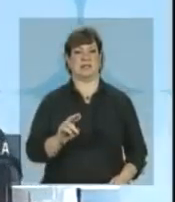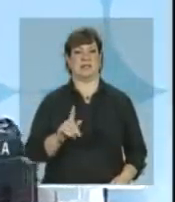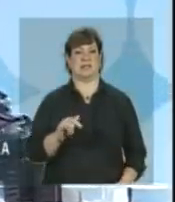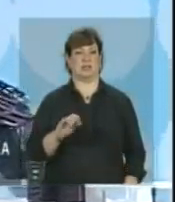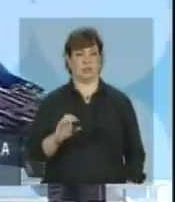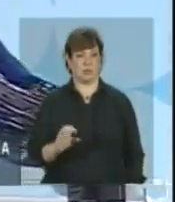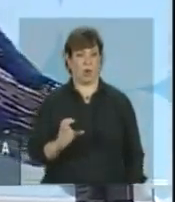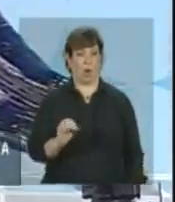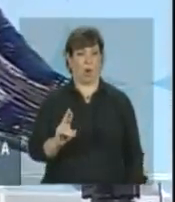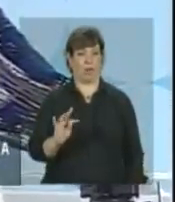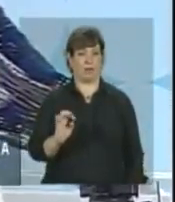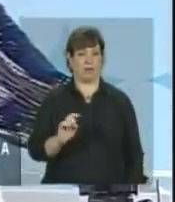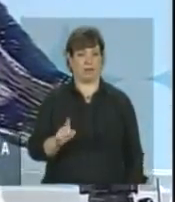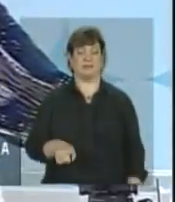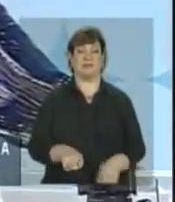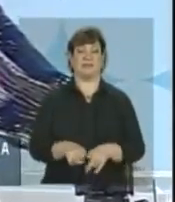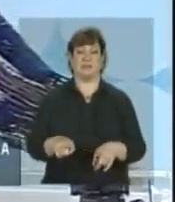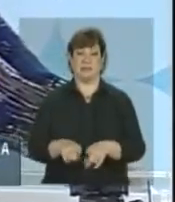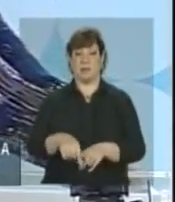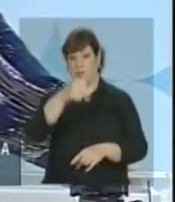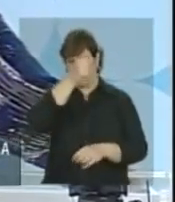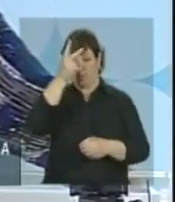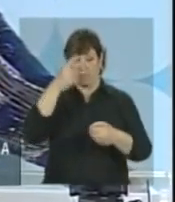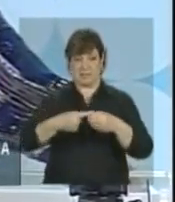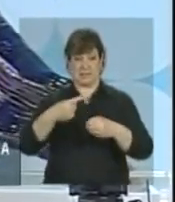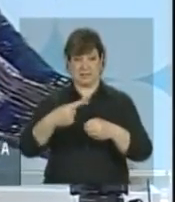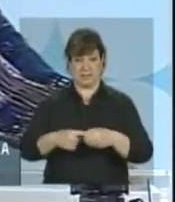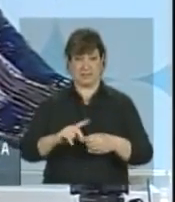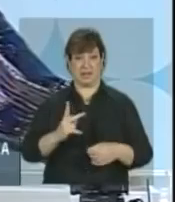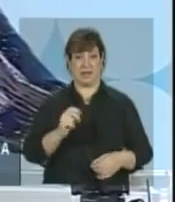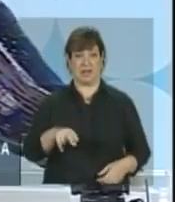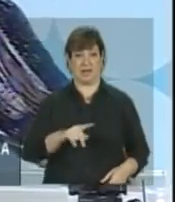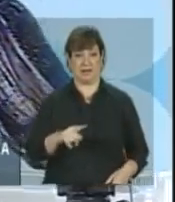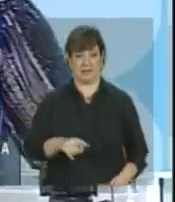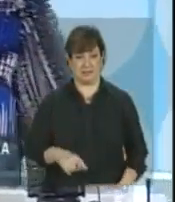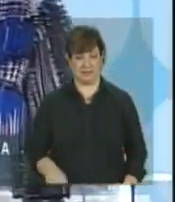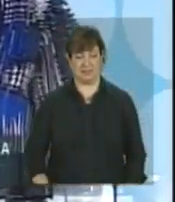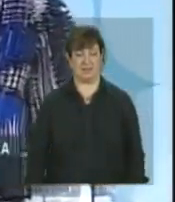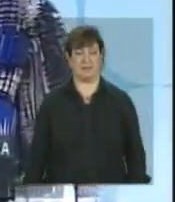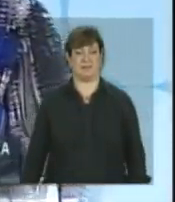Cortes, e o secretário municipal, Hans Domann.